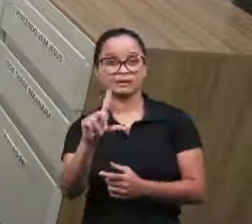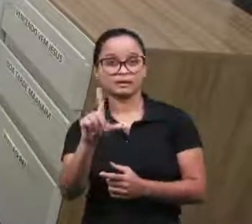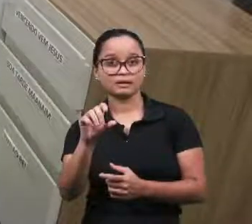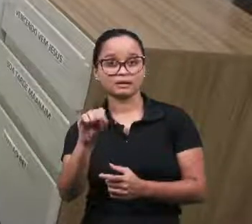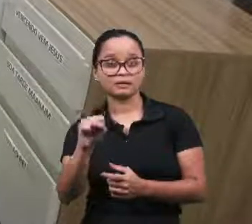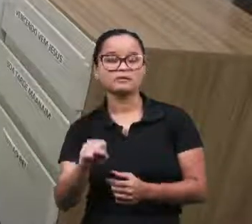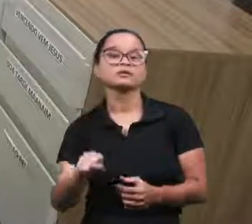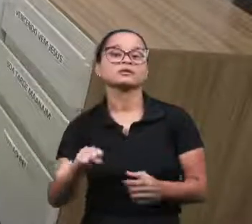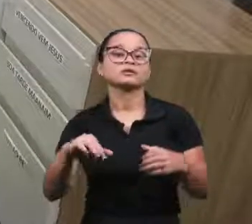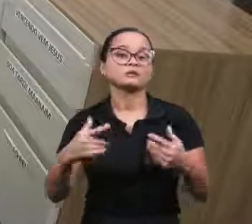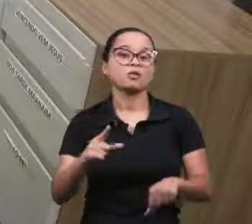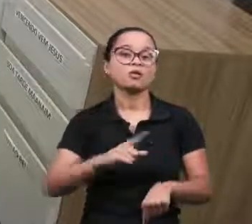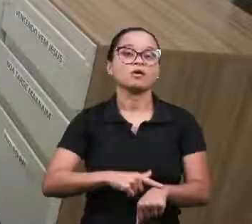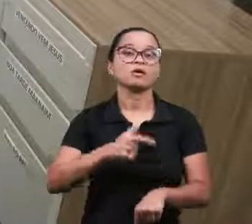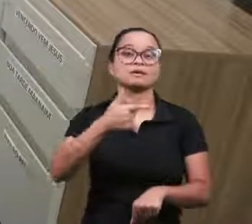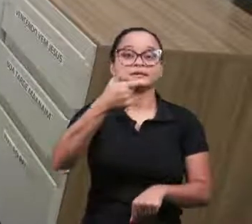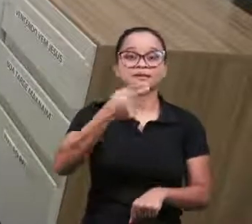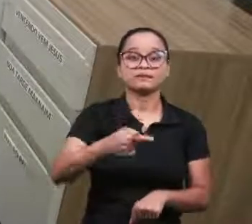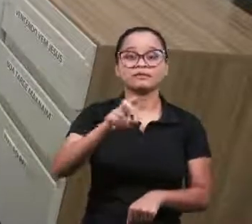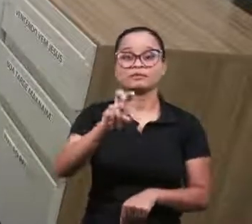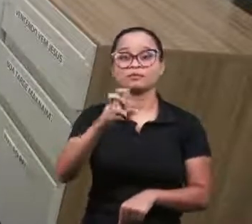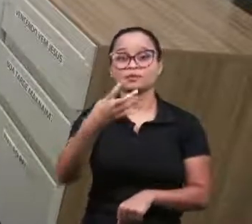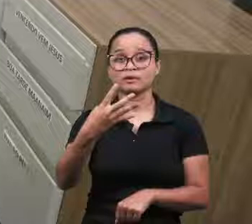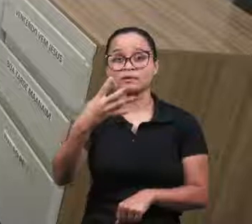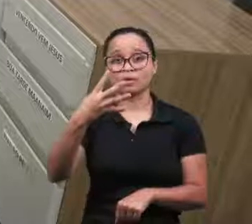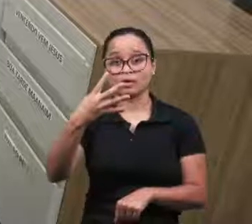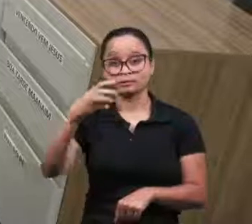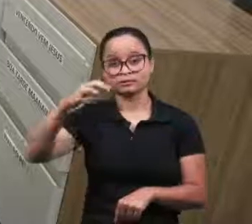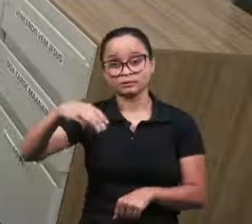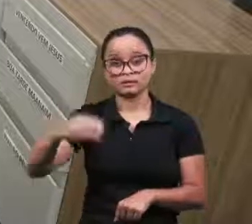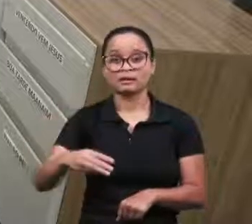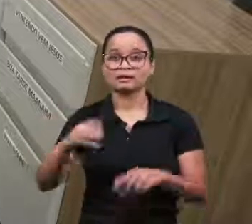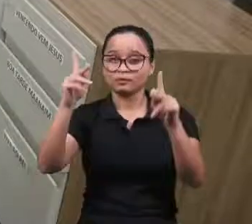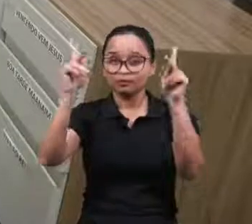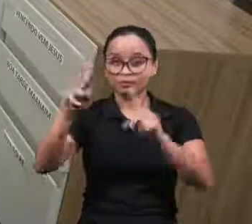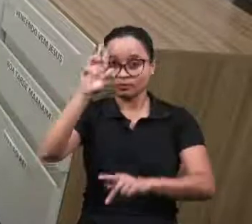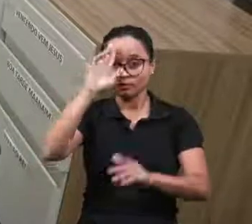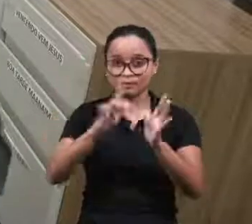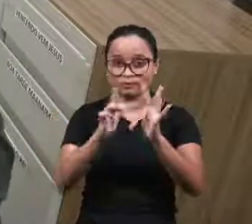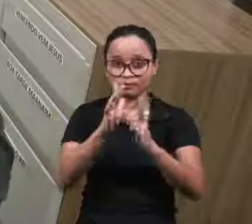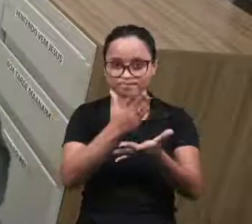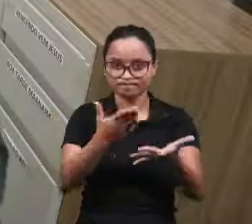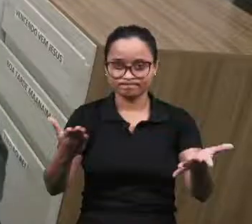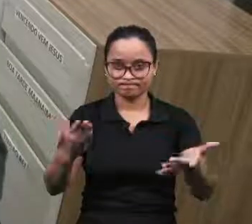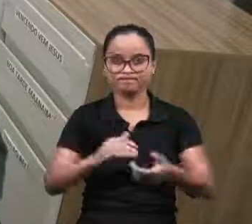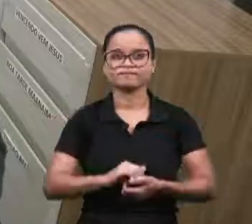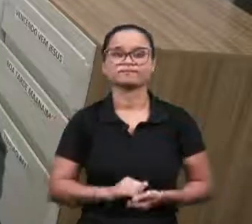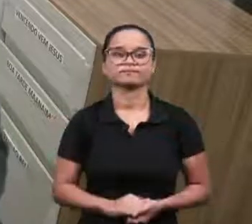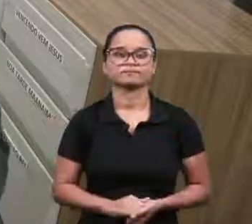mais 54 minutos. Nós nos despedimos de todos com a paz do Senhor Jesus. Amém.